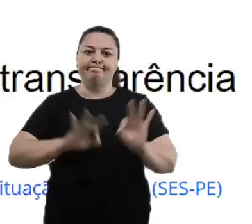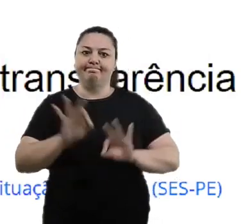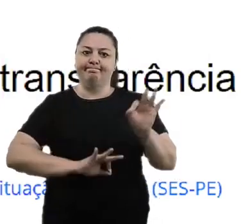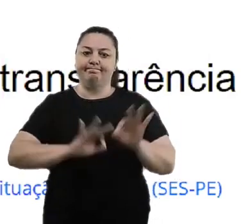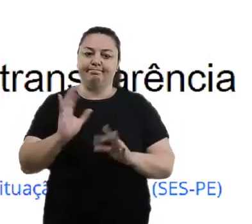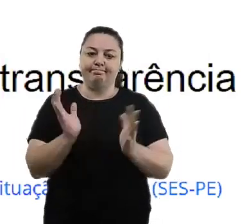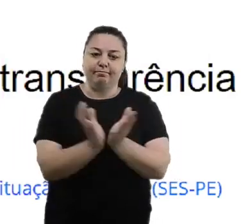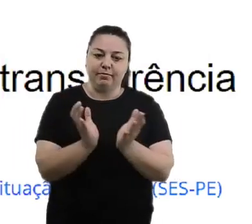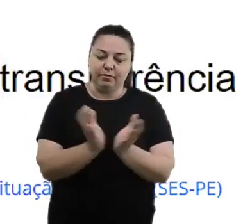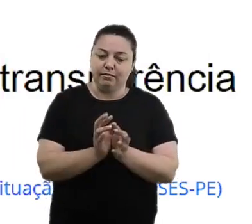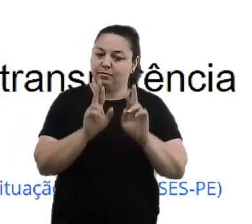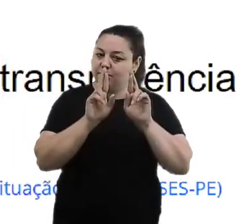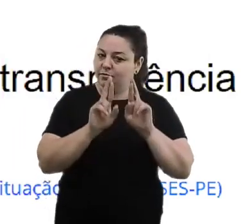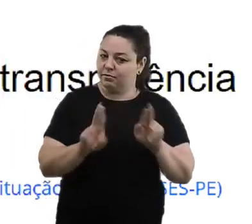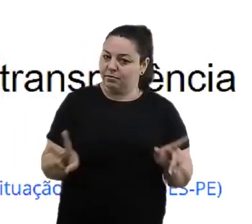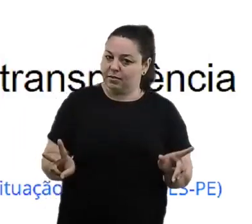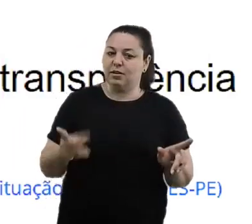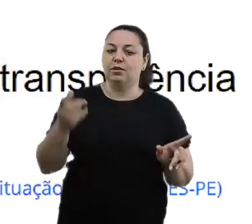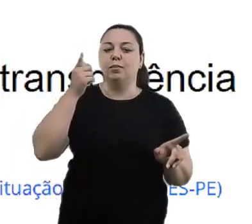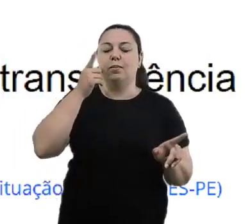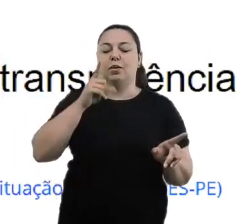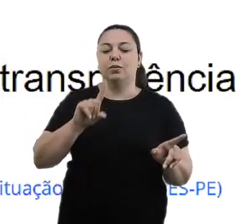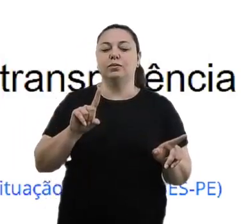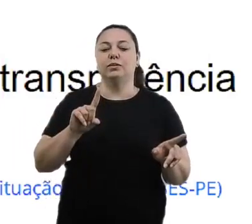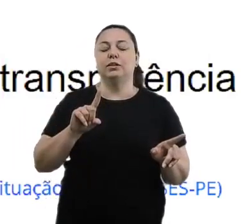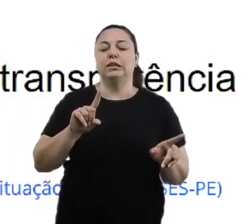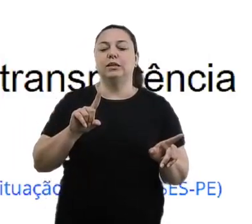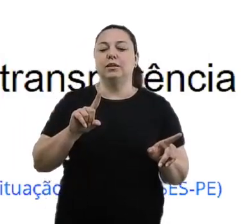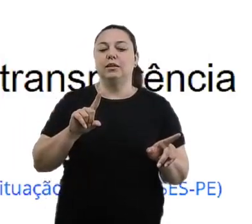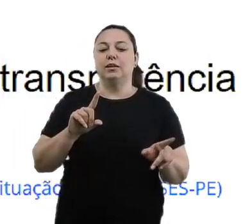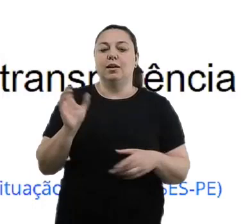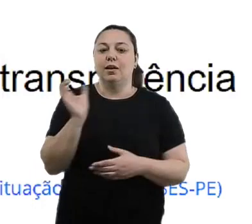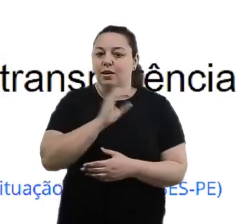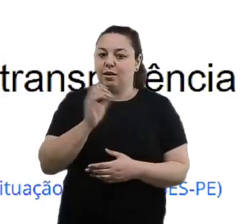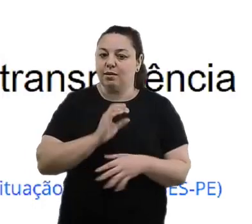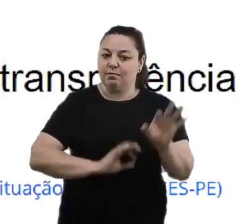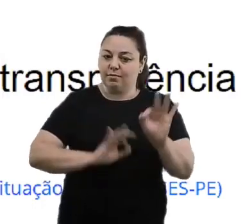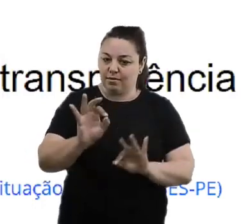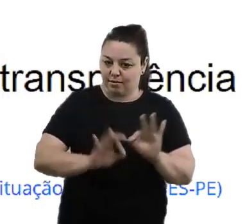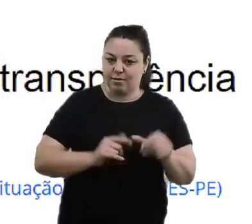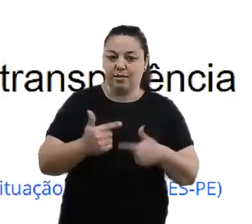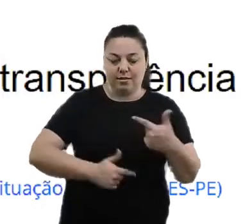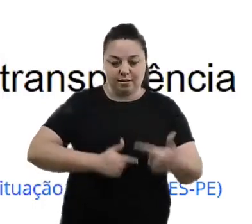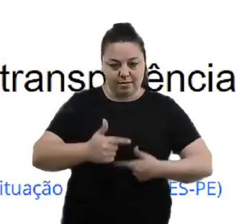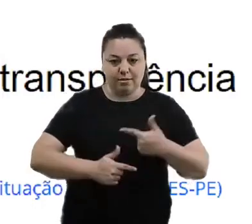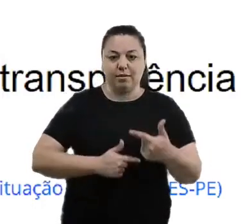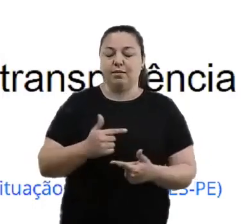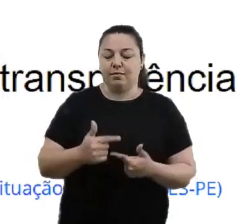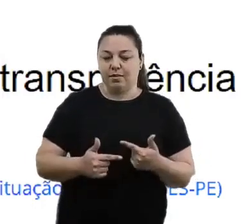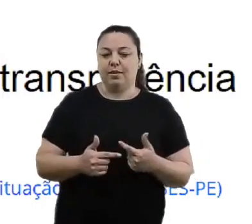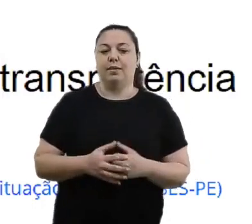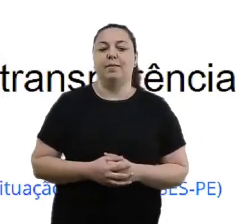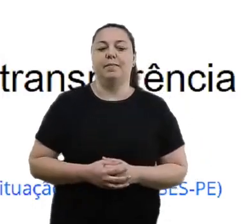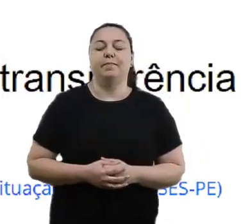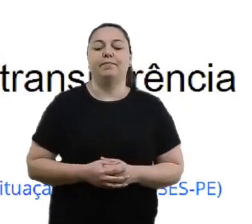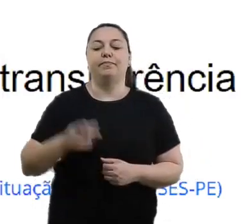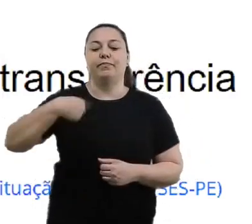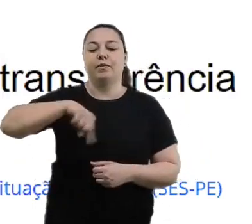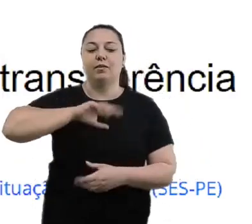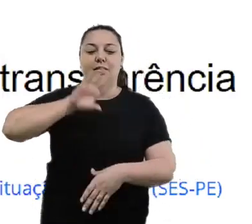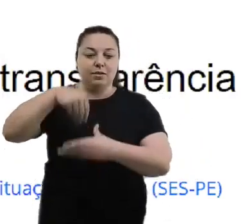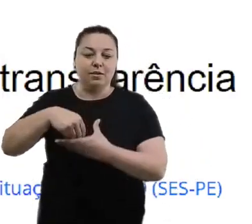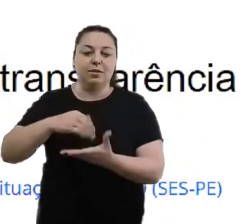e eu uso, acho que dá para usar o trabalho de vocês como exemplo claro